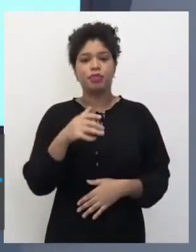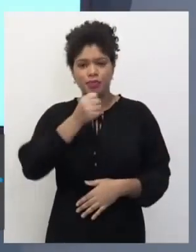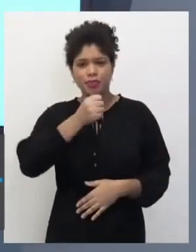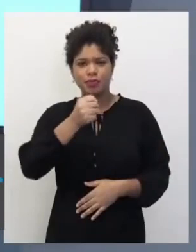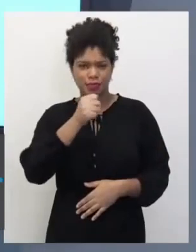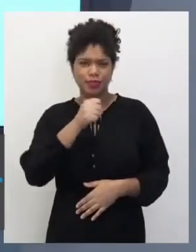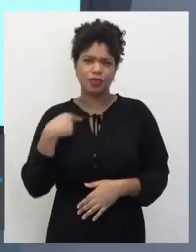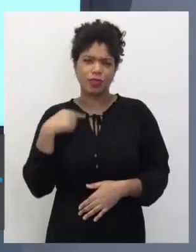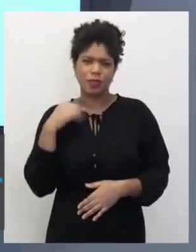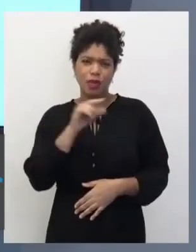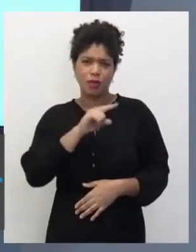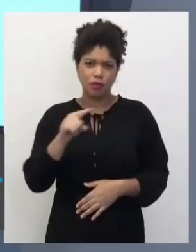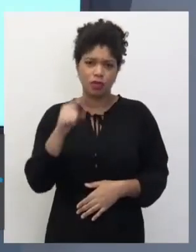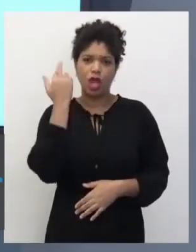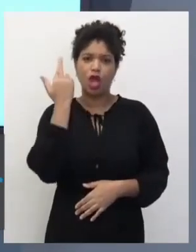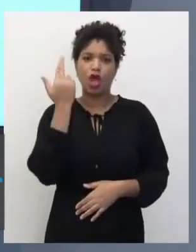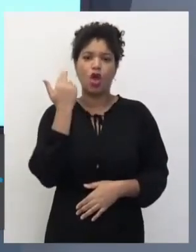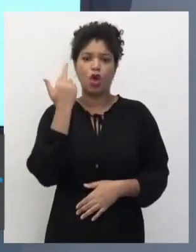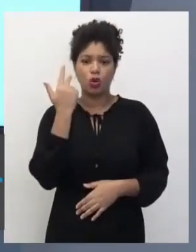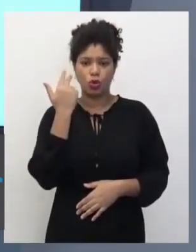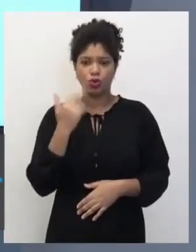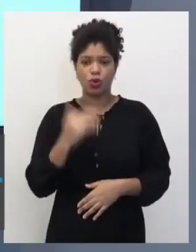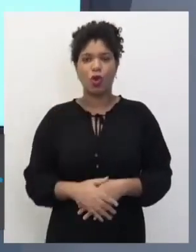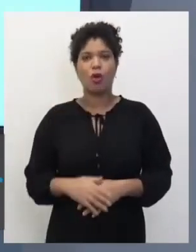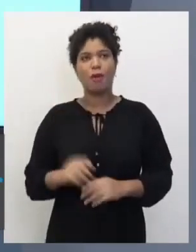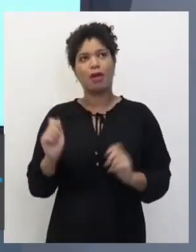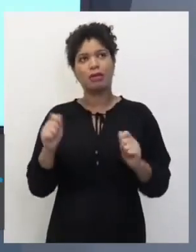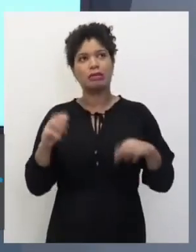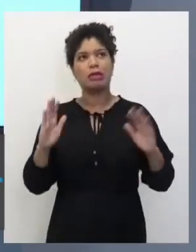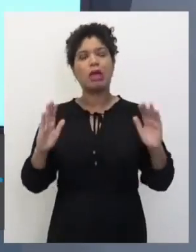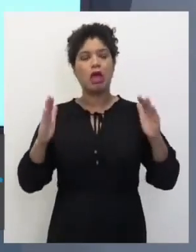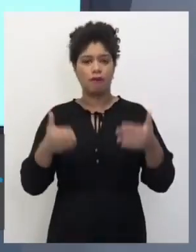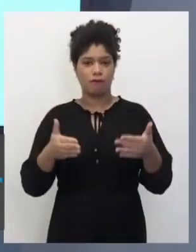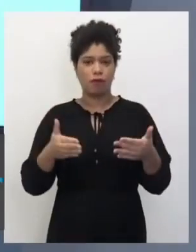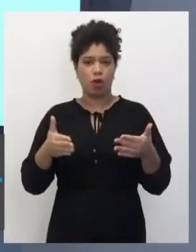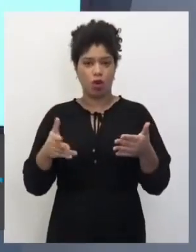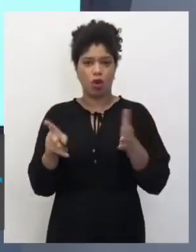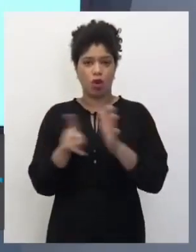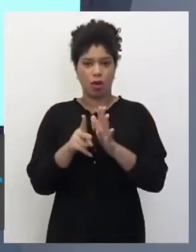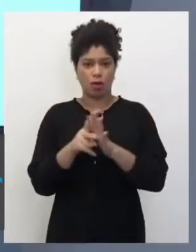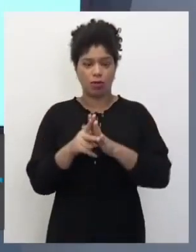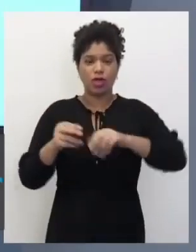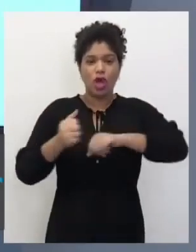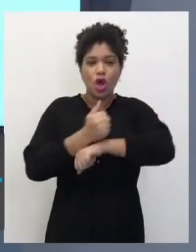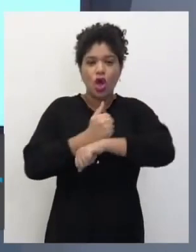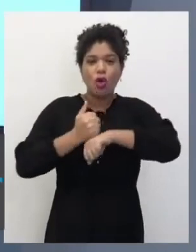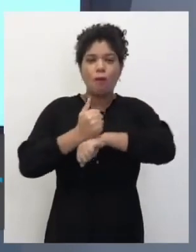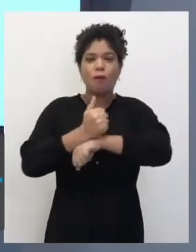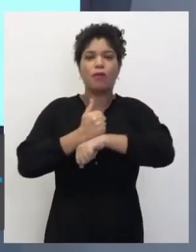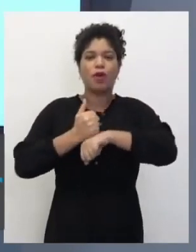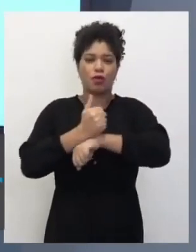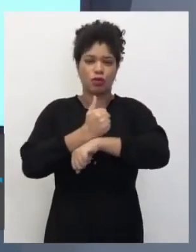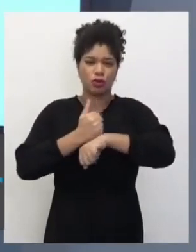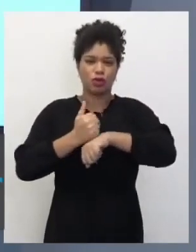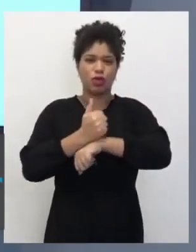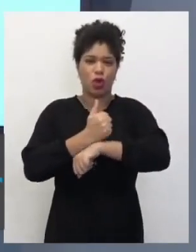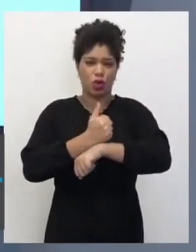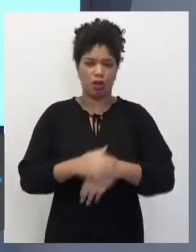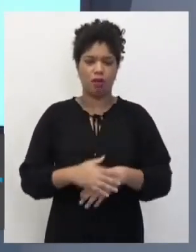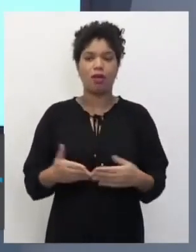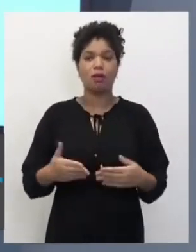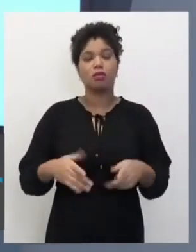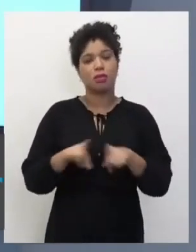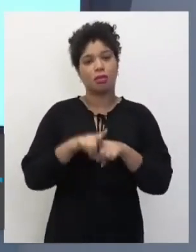que normalmente ela pode focar ali sobre a parte profissional da pessoa ou mesmo a parte